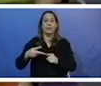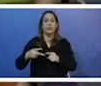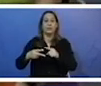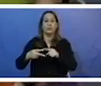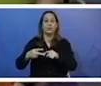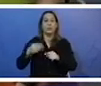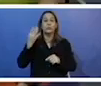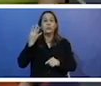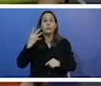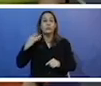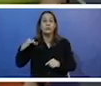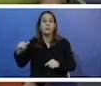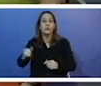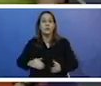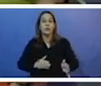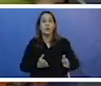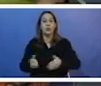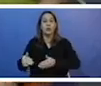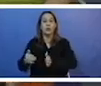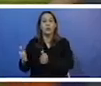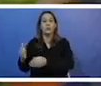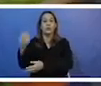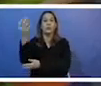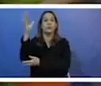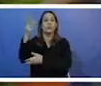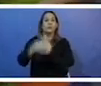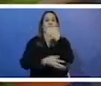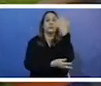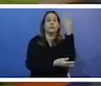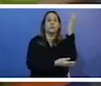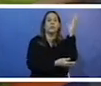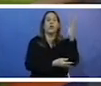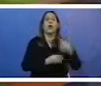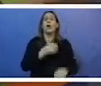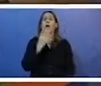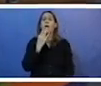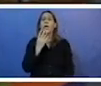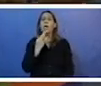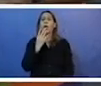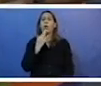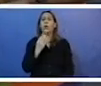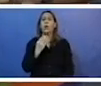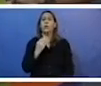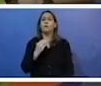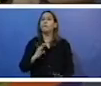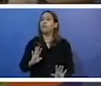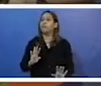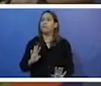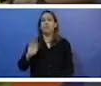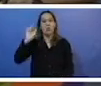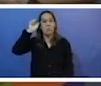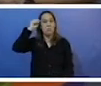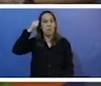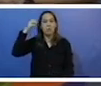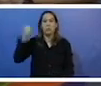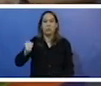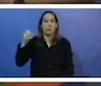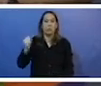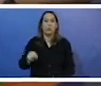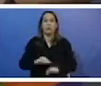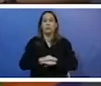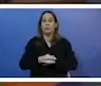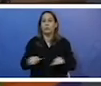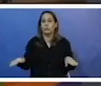Maria, o caminho, as árvores. E qual a cor? Ah, a cor é só preto e branco. Por